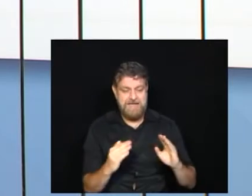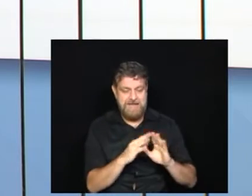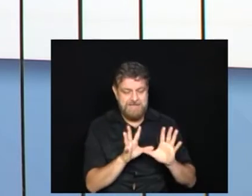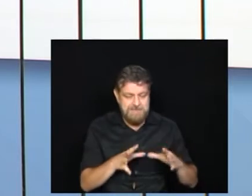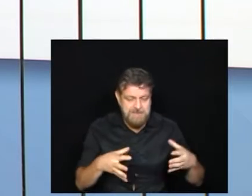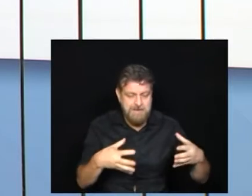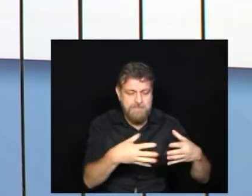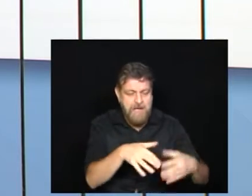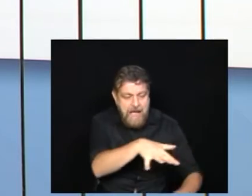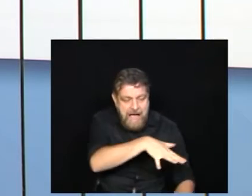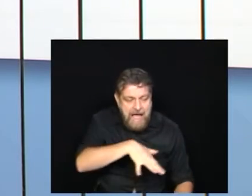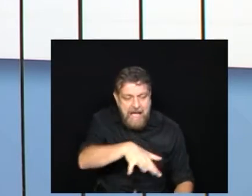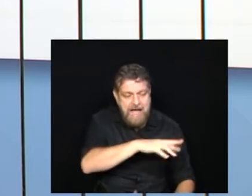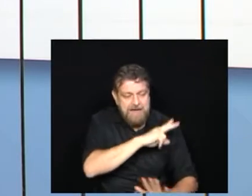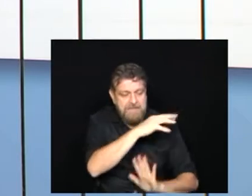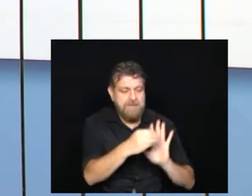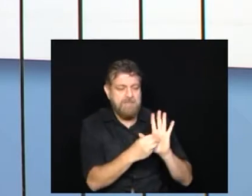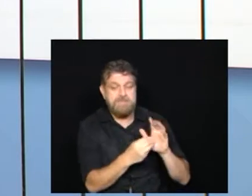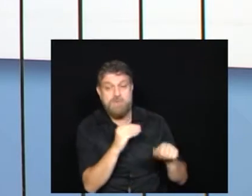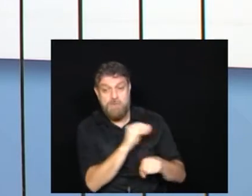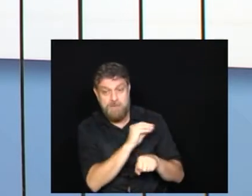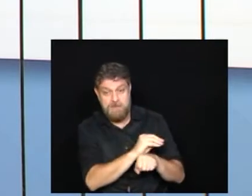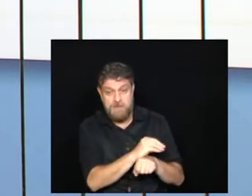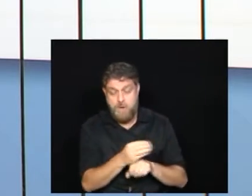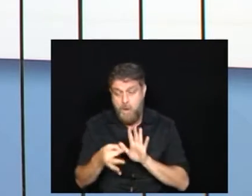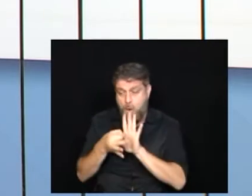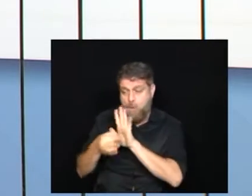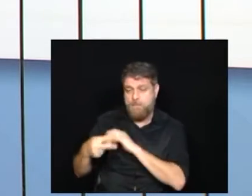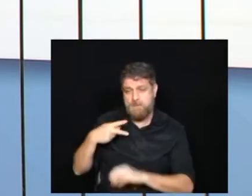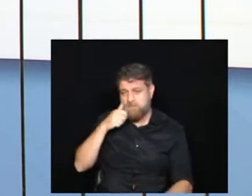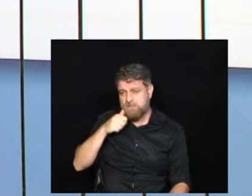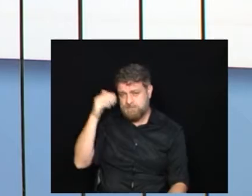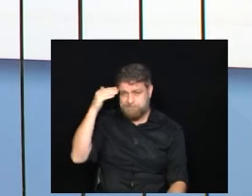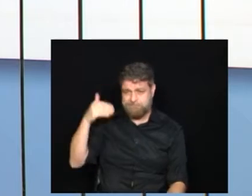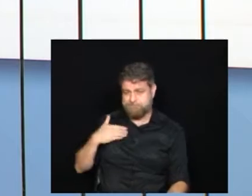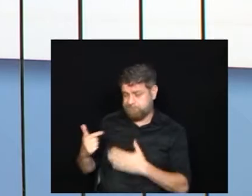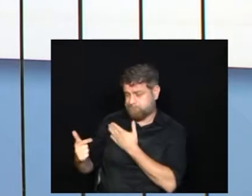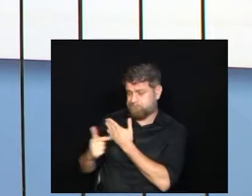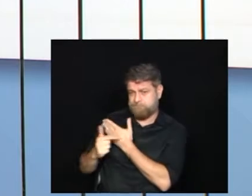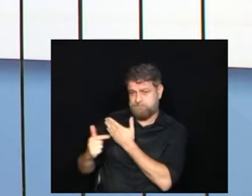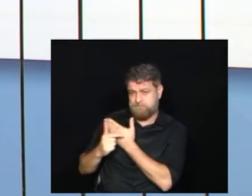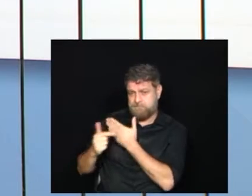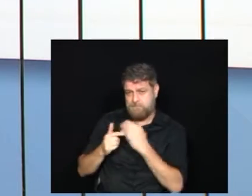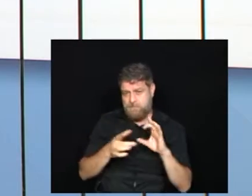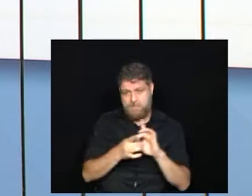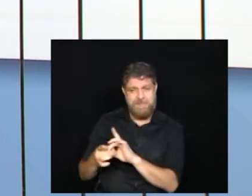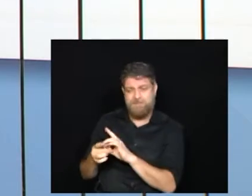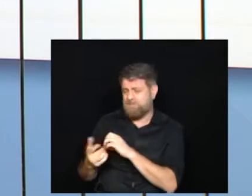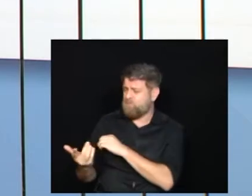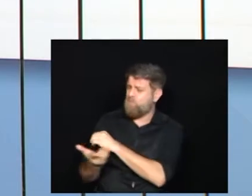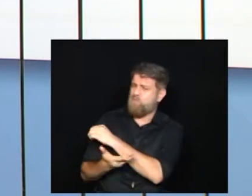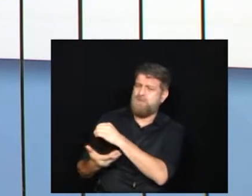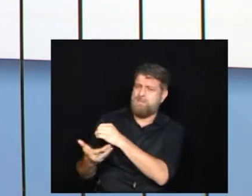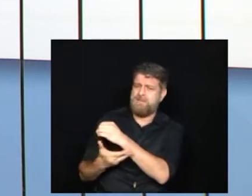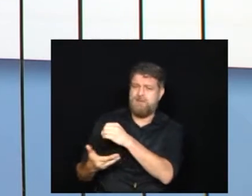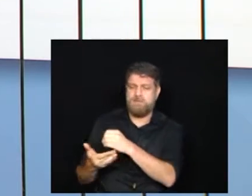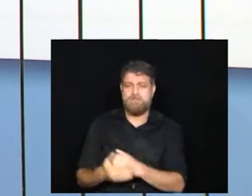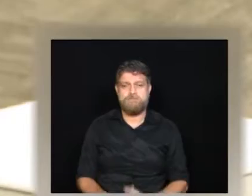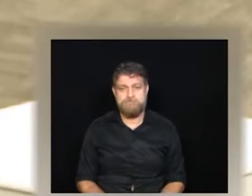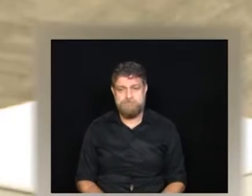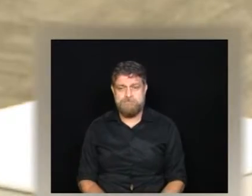proteção ambiental. Para Débora Palermo, o papel do Legislativo neste contexto é fundamental.